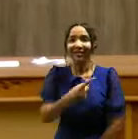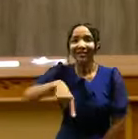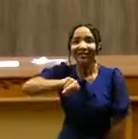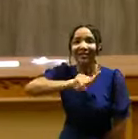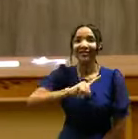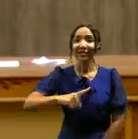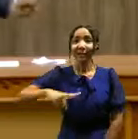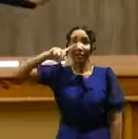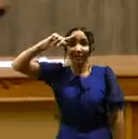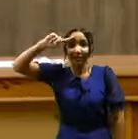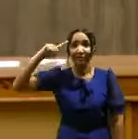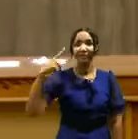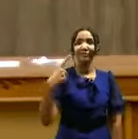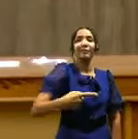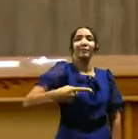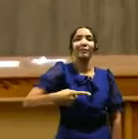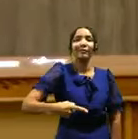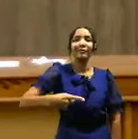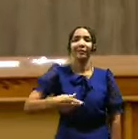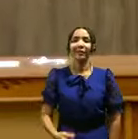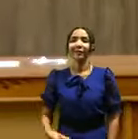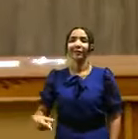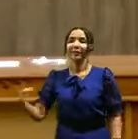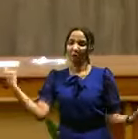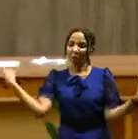diabo contra o inferno